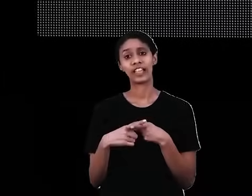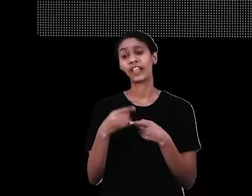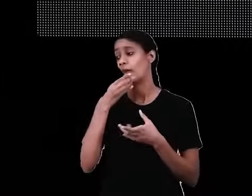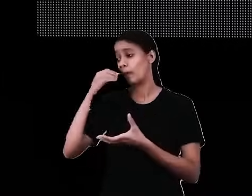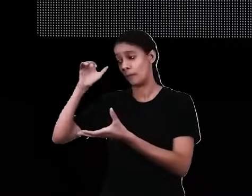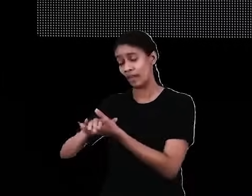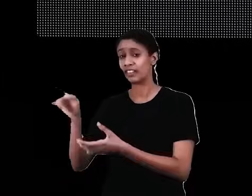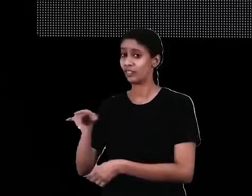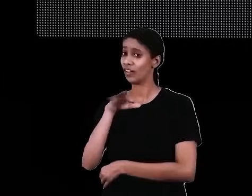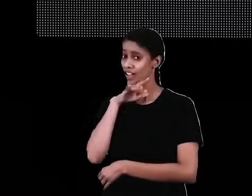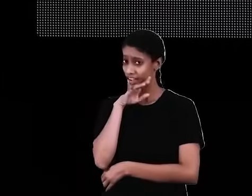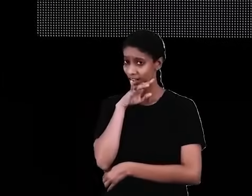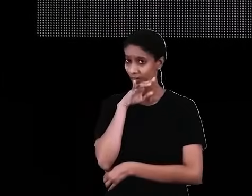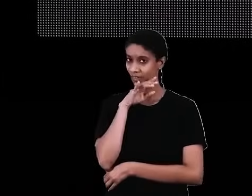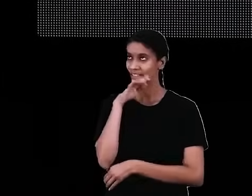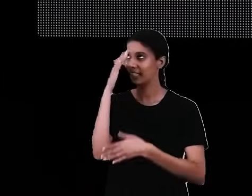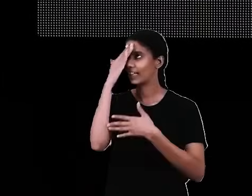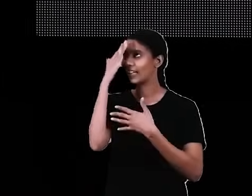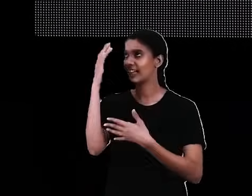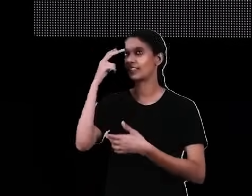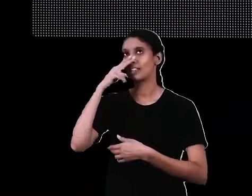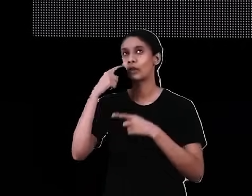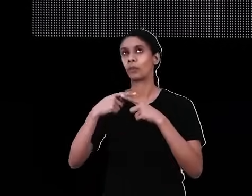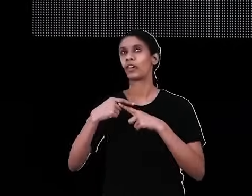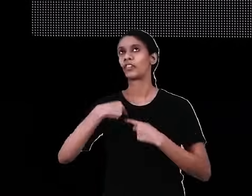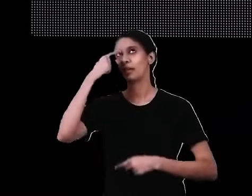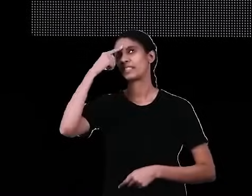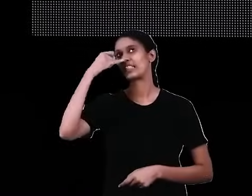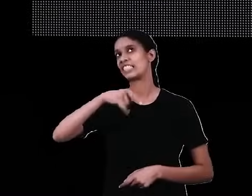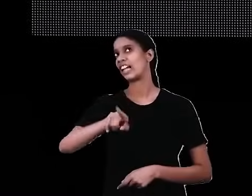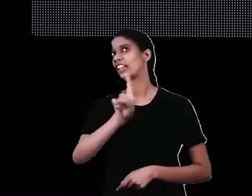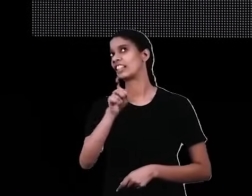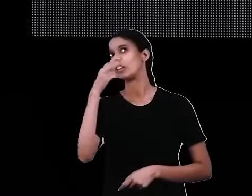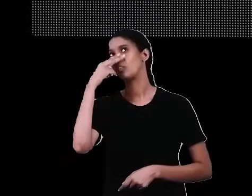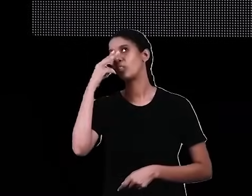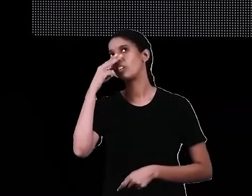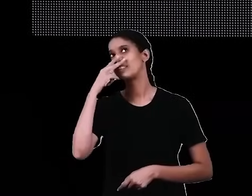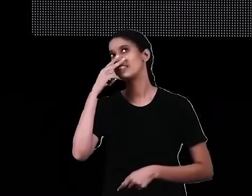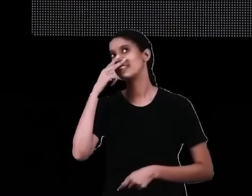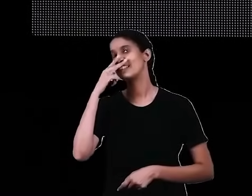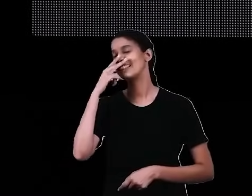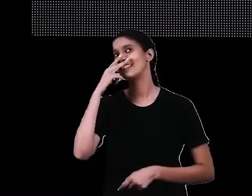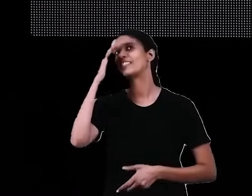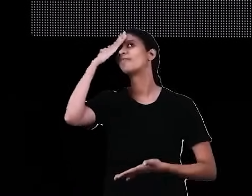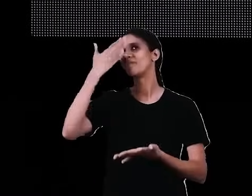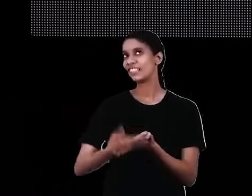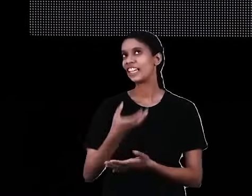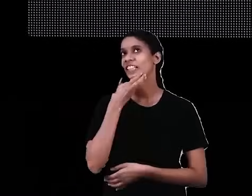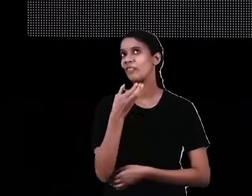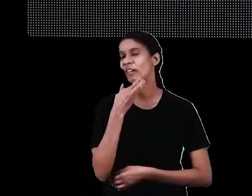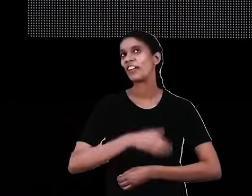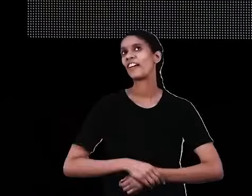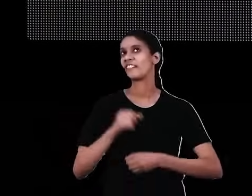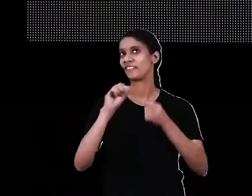ela era crente. Porque eu fico imaginando, se ela não fosse crente e acreditasse em Papai Noel, que ela fizesse